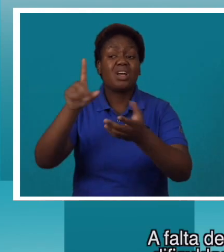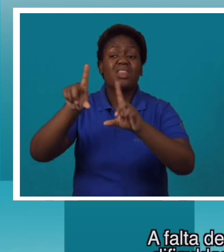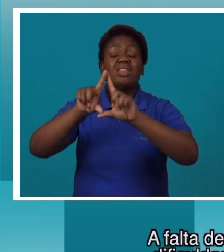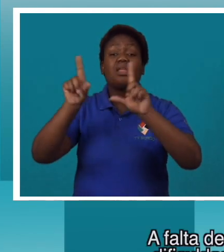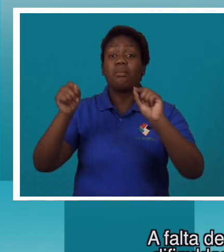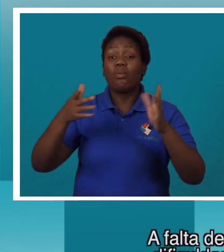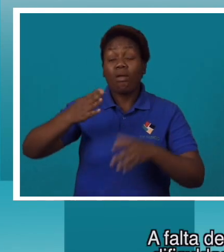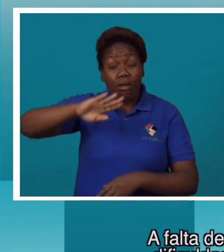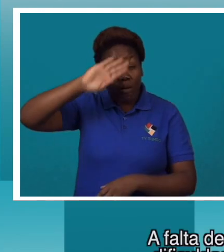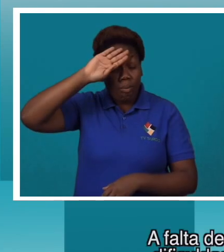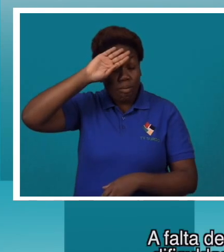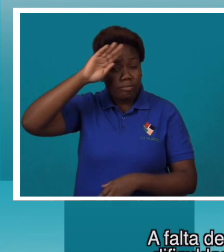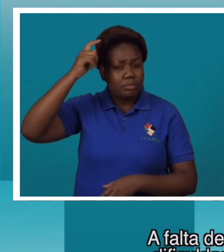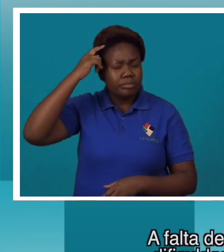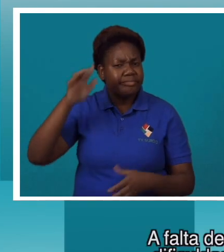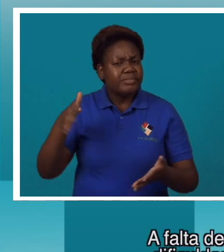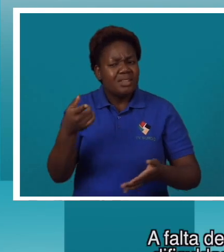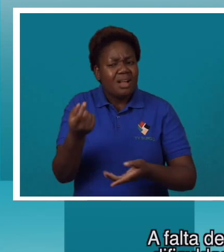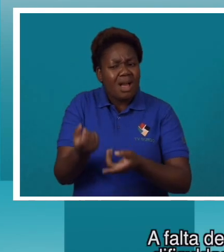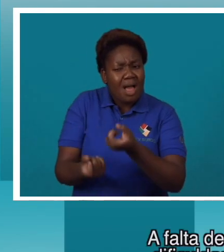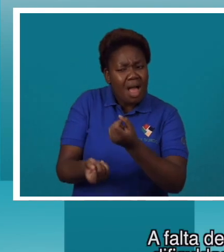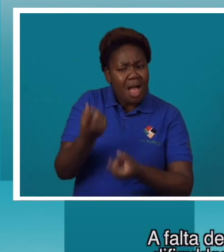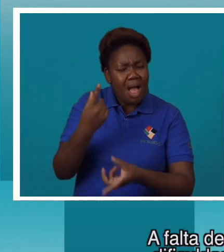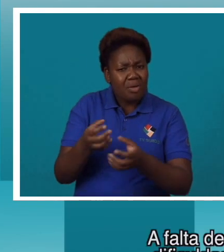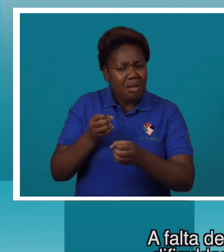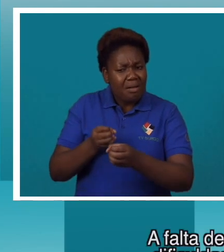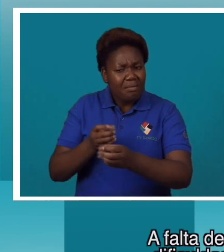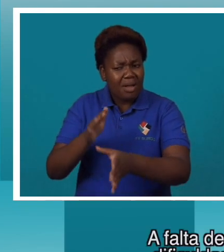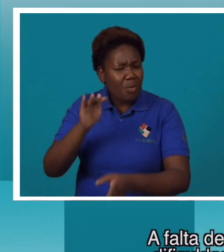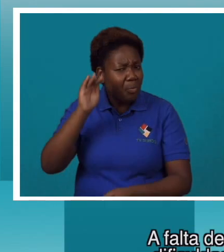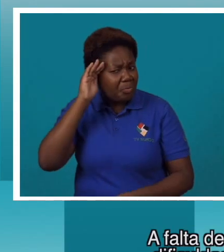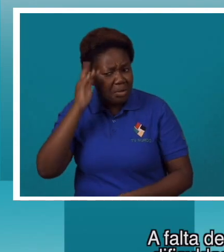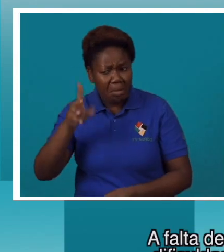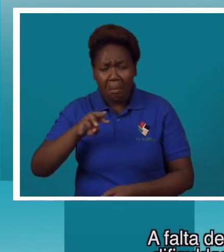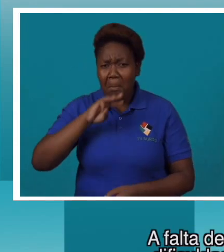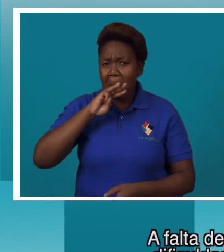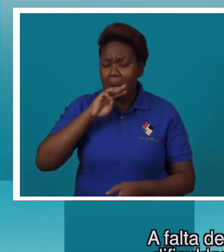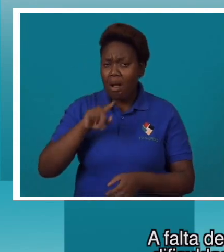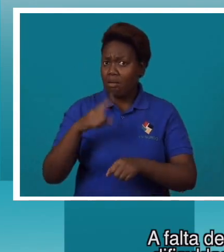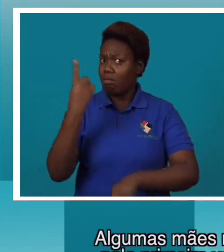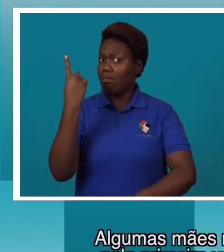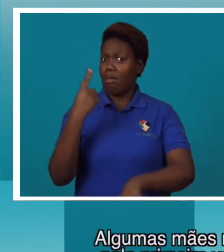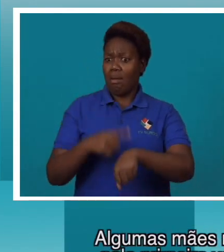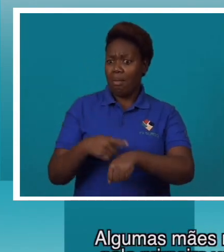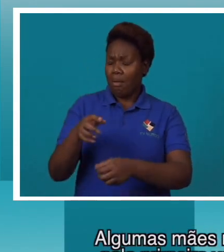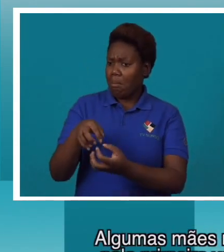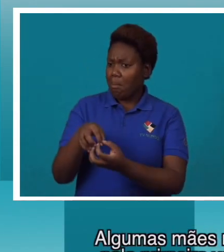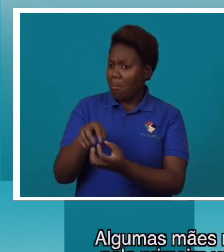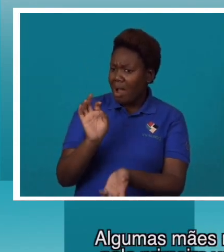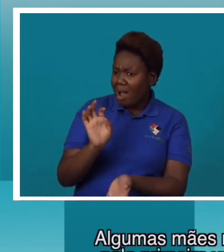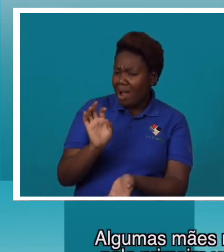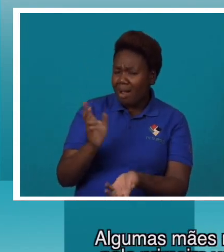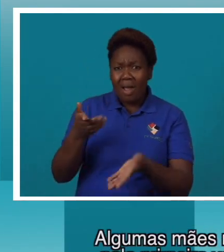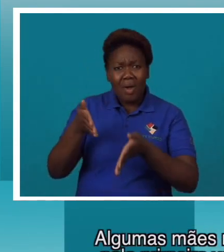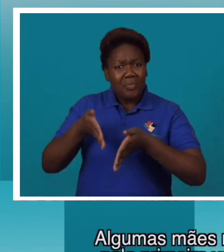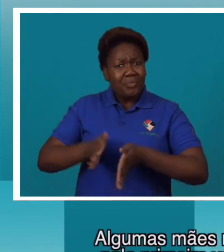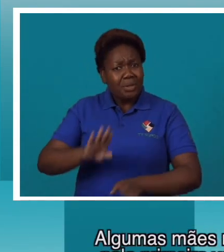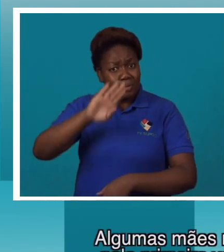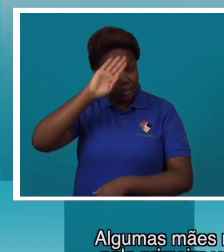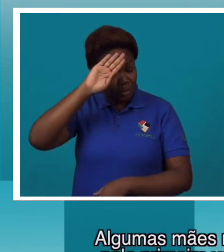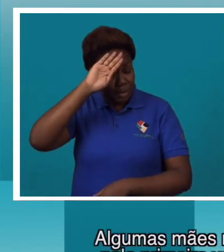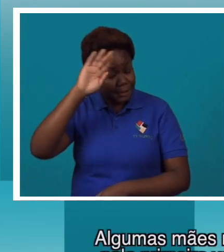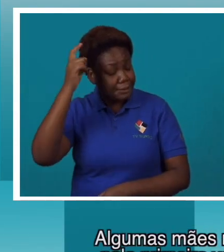torna-se a maior dificuldade para combater o preconceito sobre o autismo. Algumas mães revelam